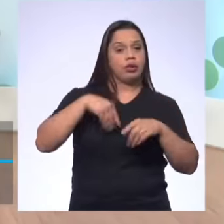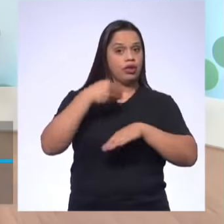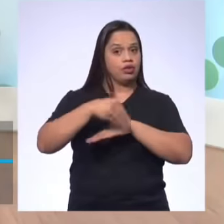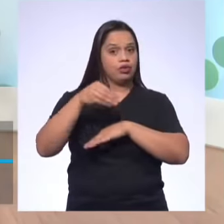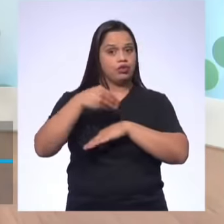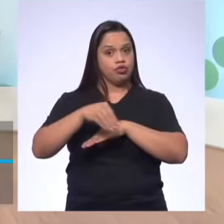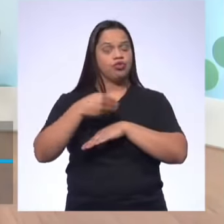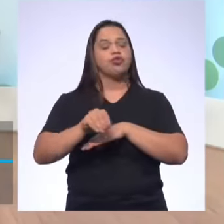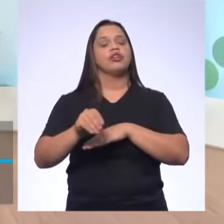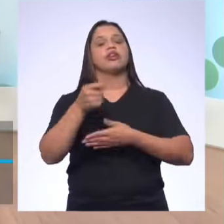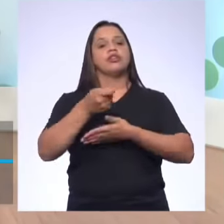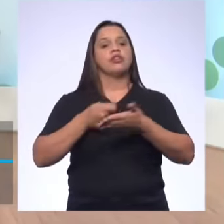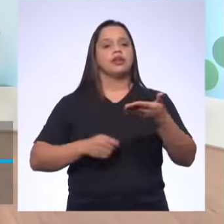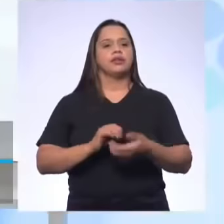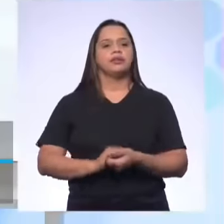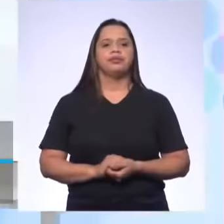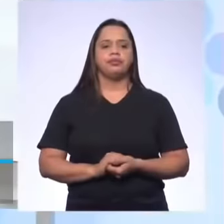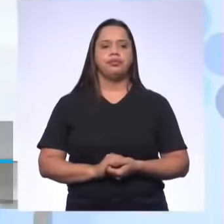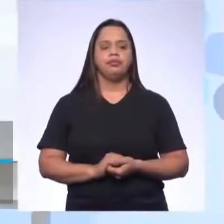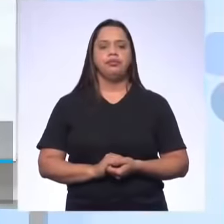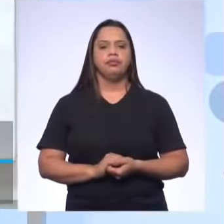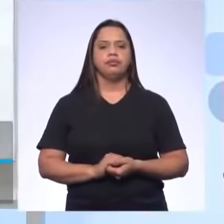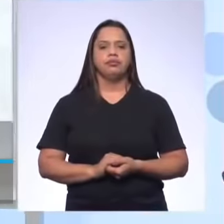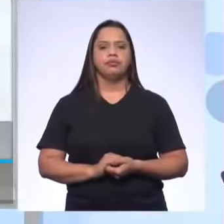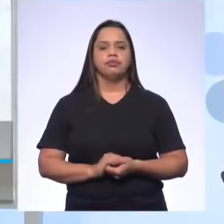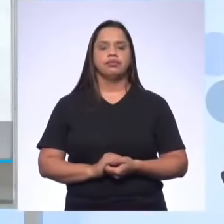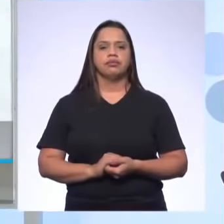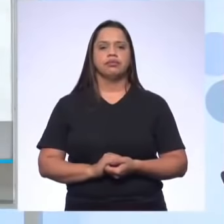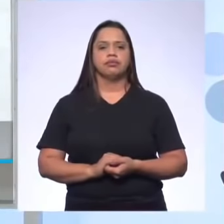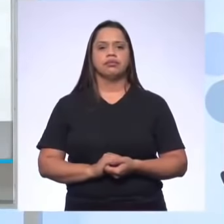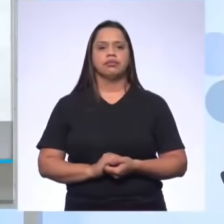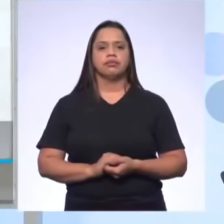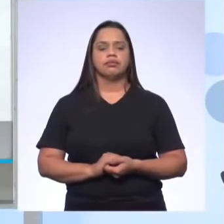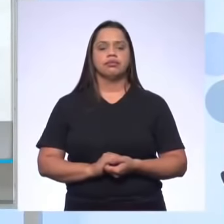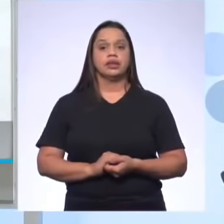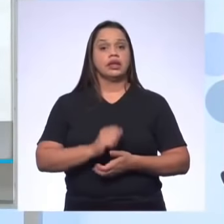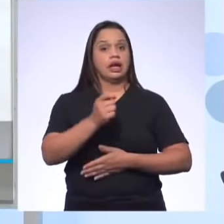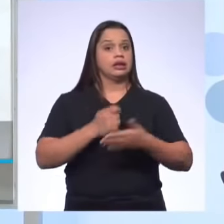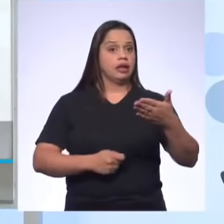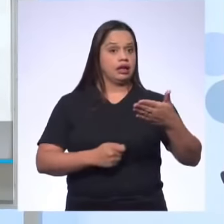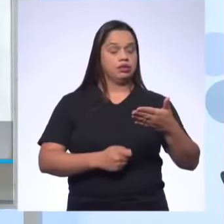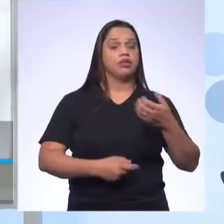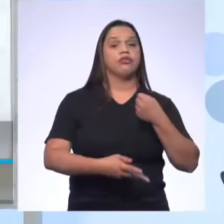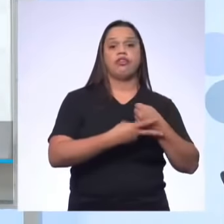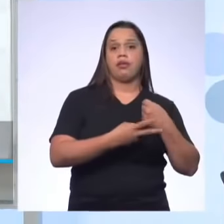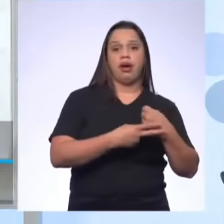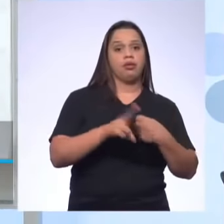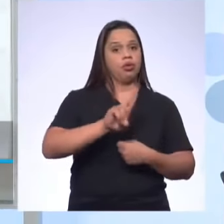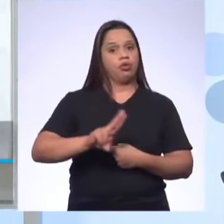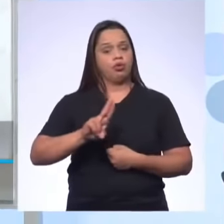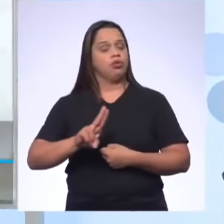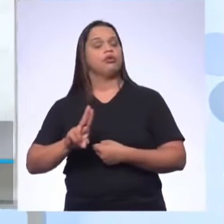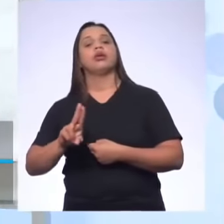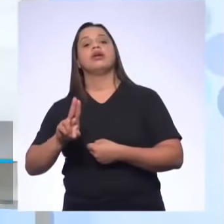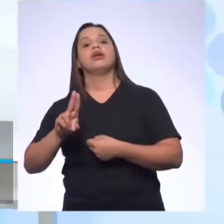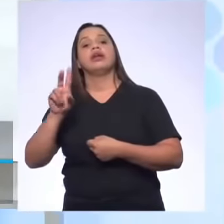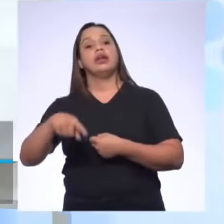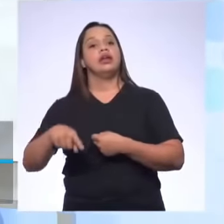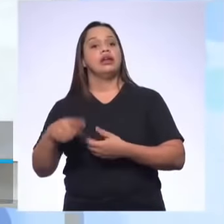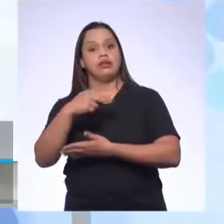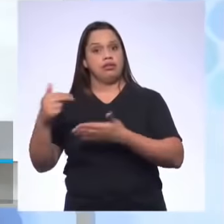né? Verbals and no verbals. Então, pistas verbais e não verbais. Verbal é o que está escrito e não verbal são